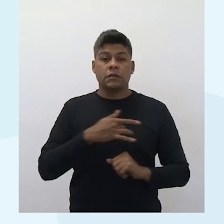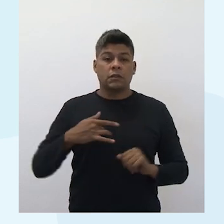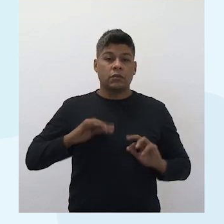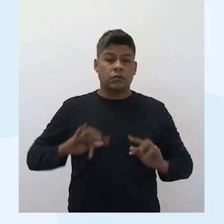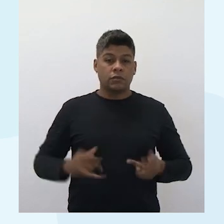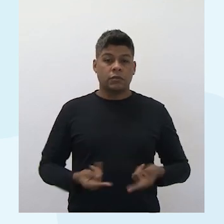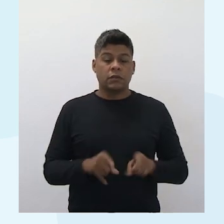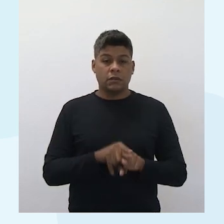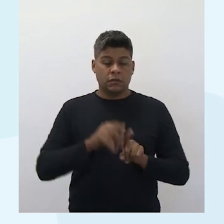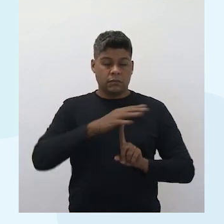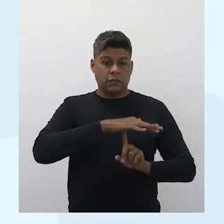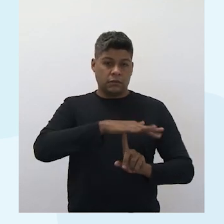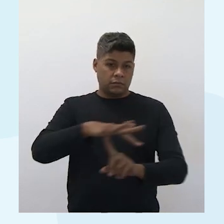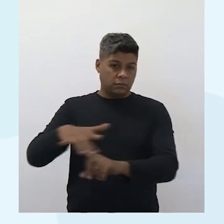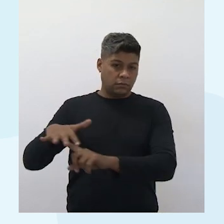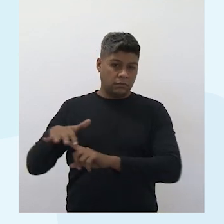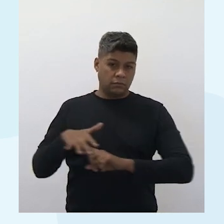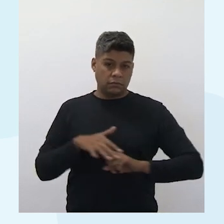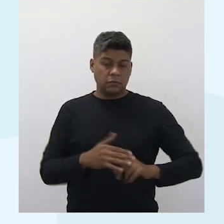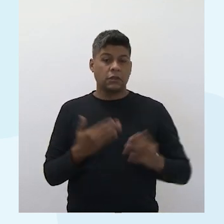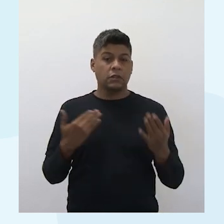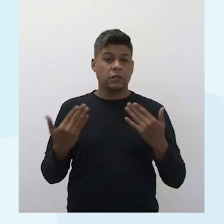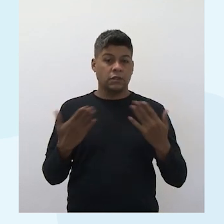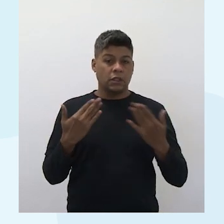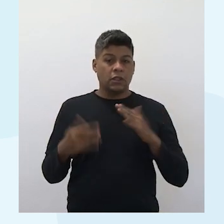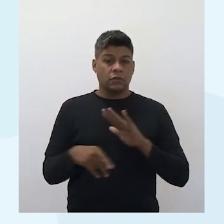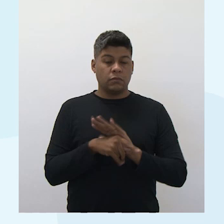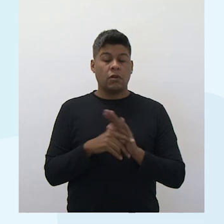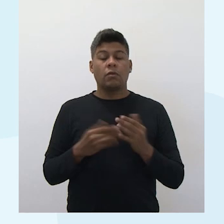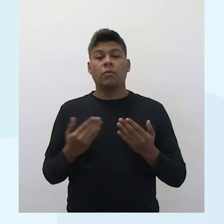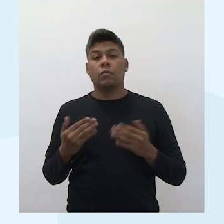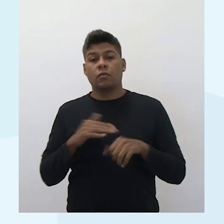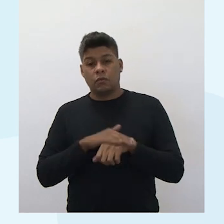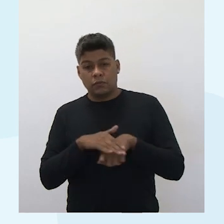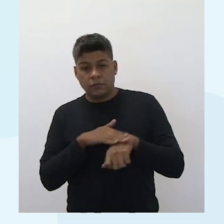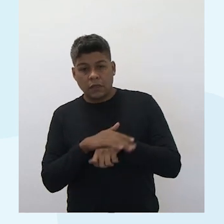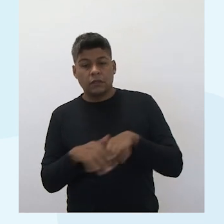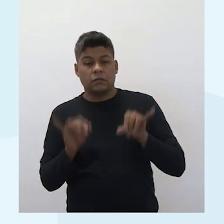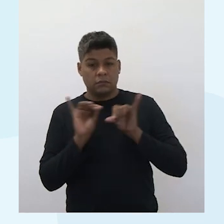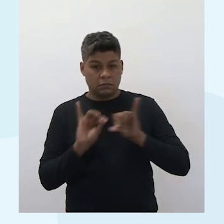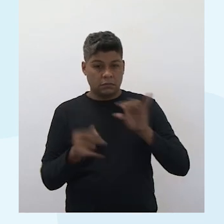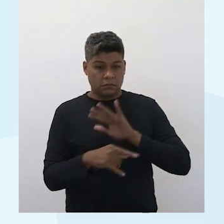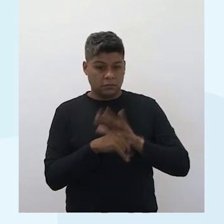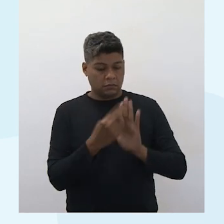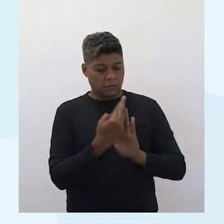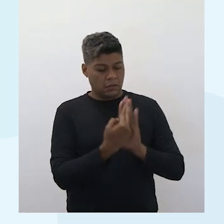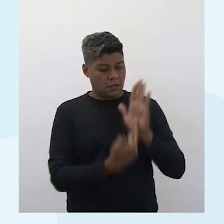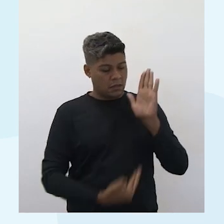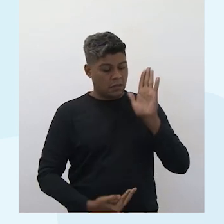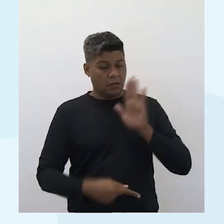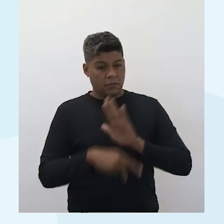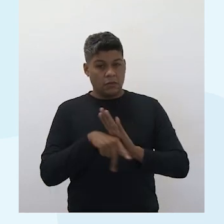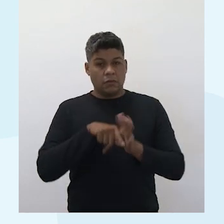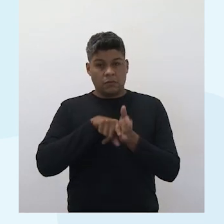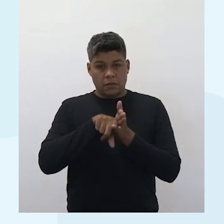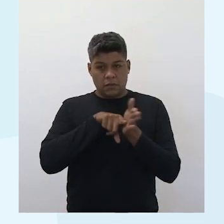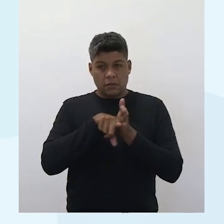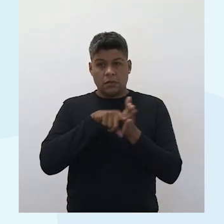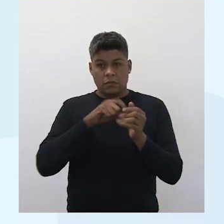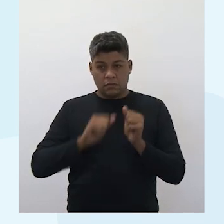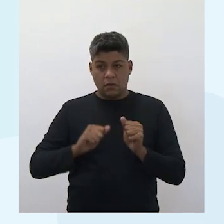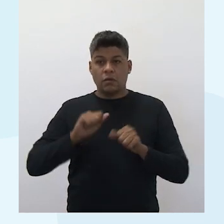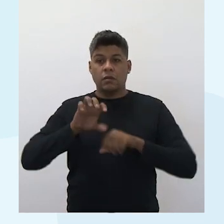e ao meio ambiente, né? Fazer esse diálogo entre uma roda de conversa sobre os dados fornecidos no relatório, os relatórios de pesquisa que vocês podem